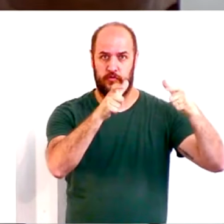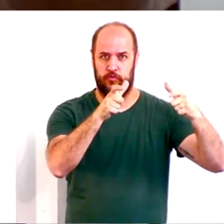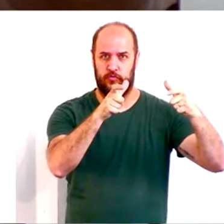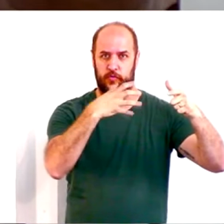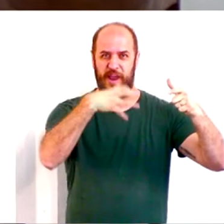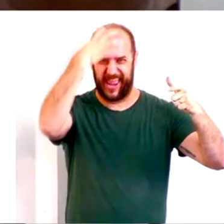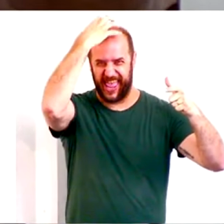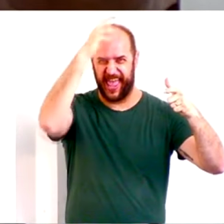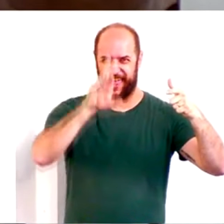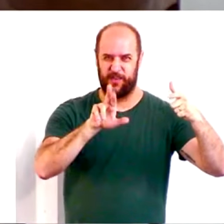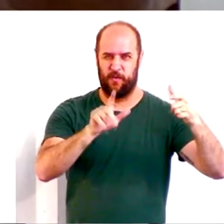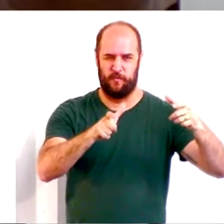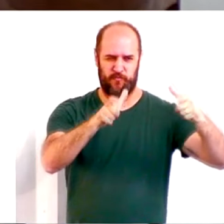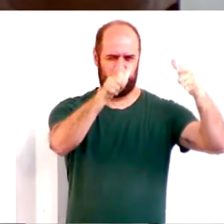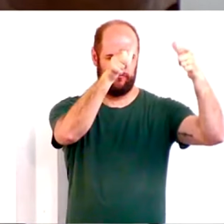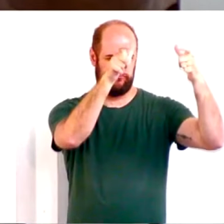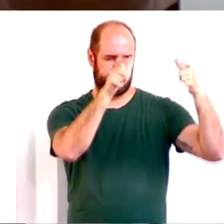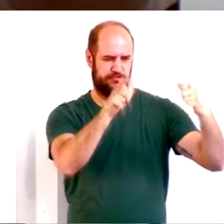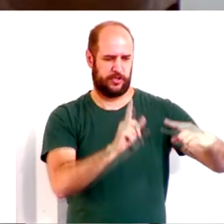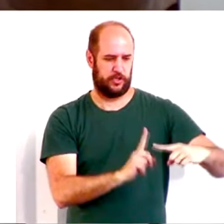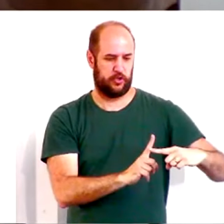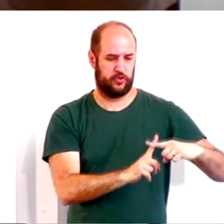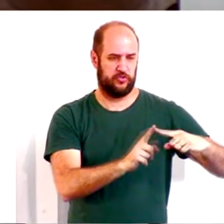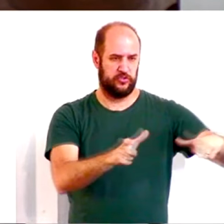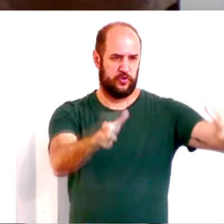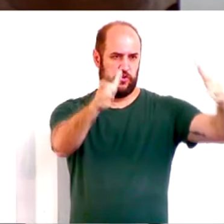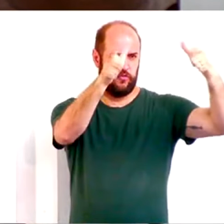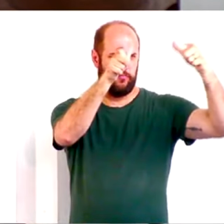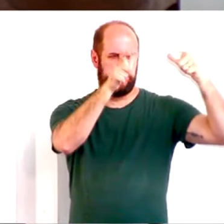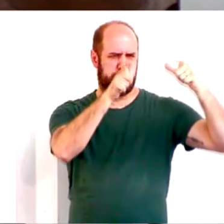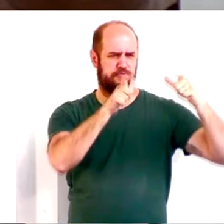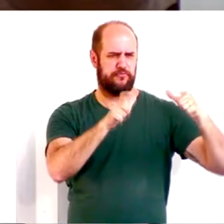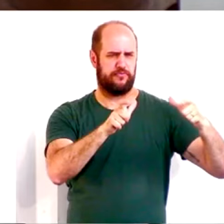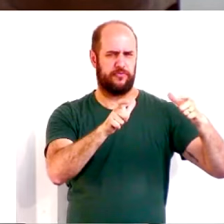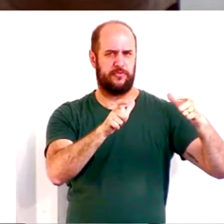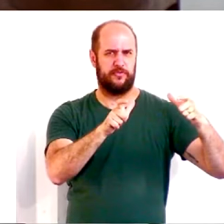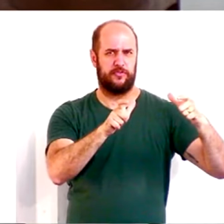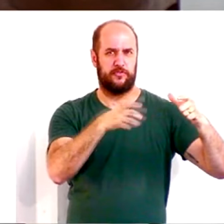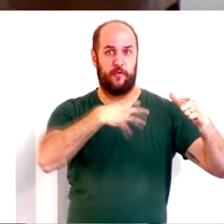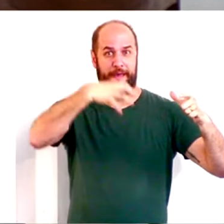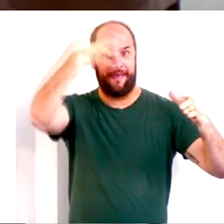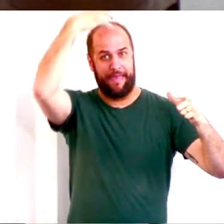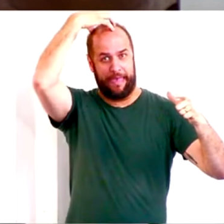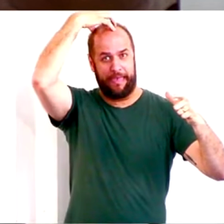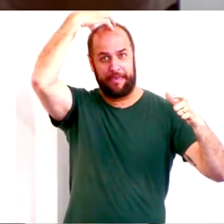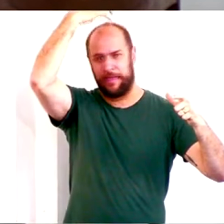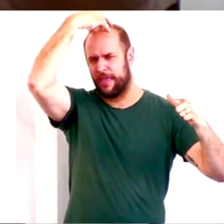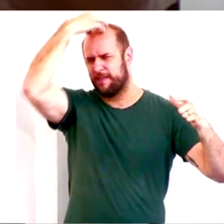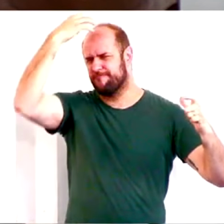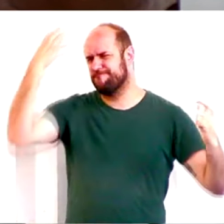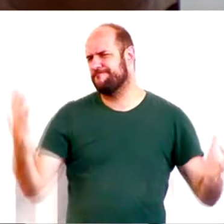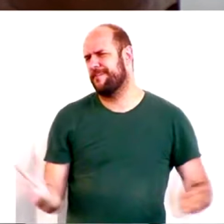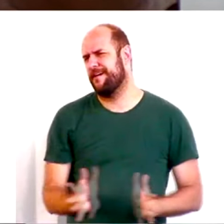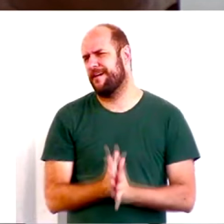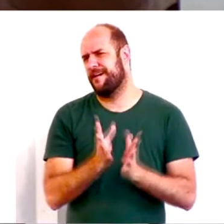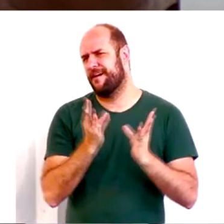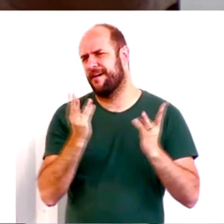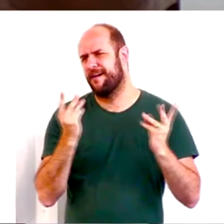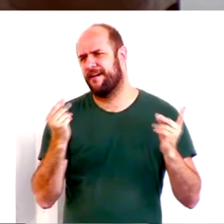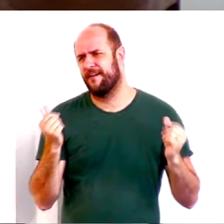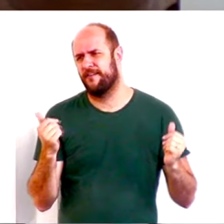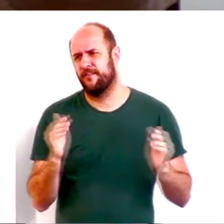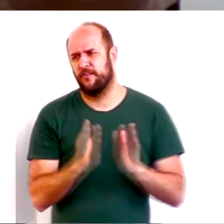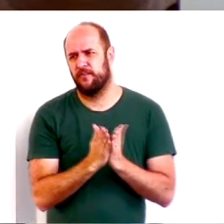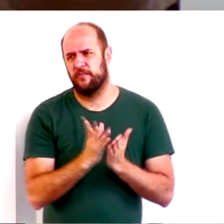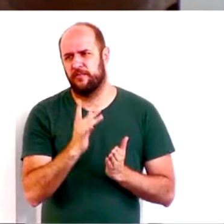rei uma linda coroa para um rei um rei maravilhoso conforme o texto